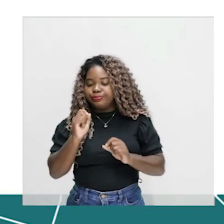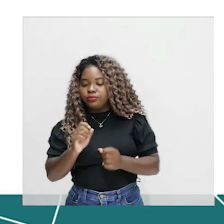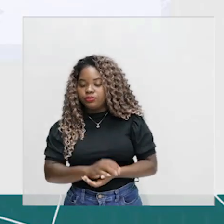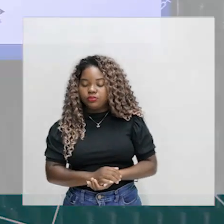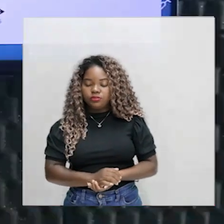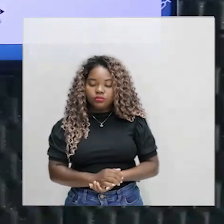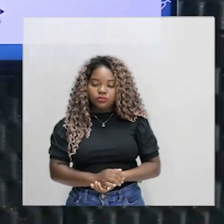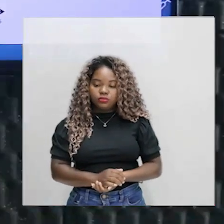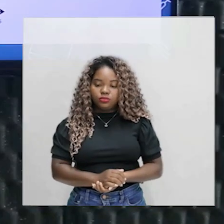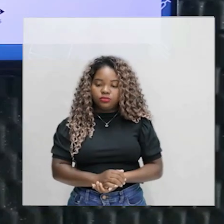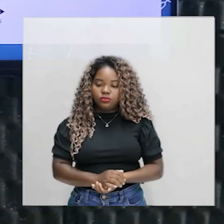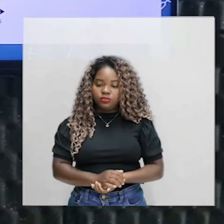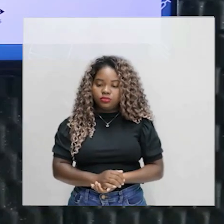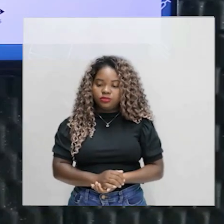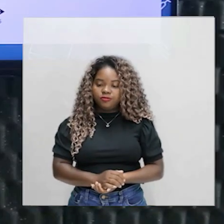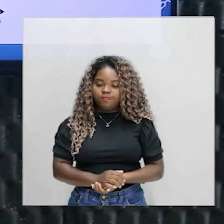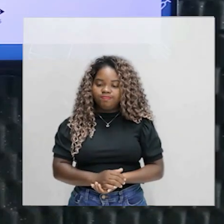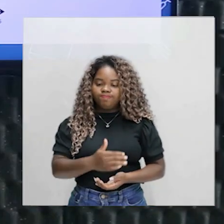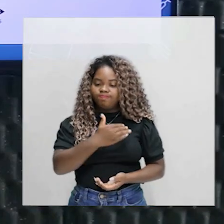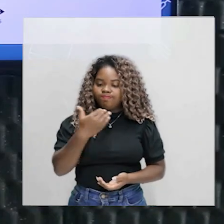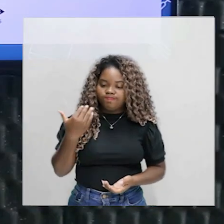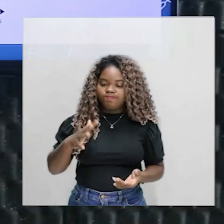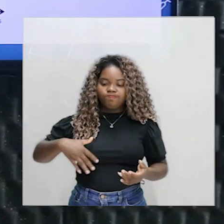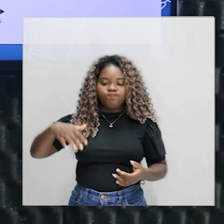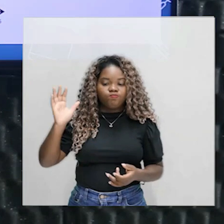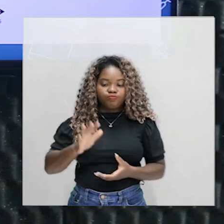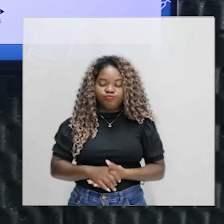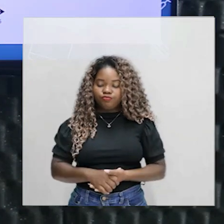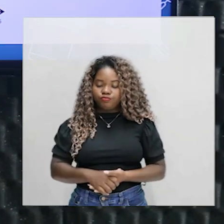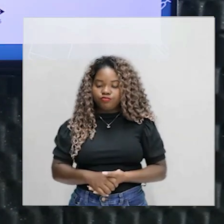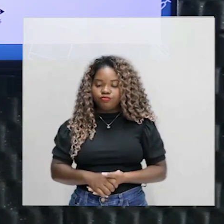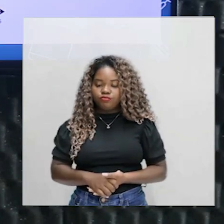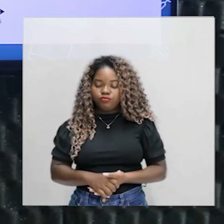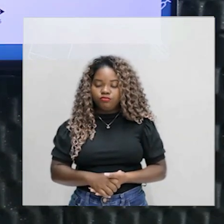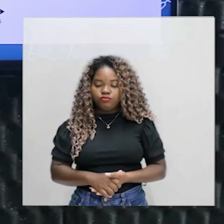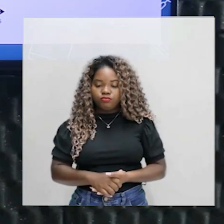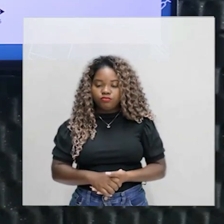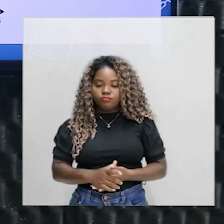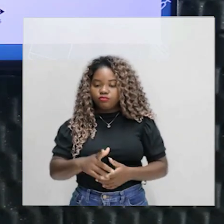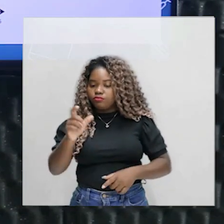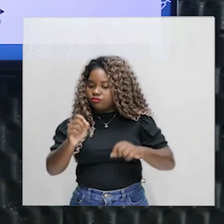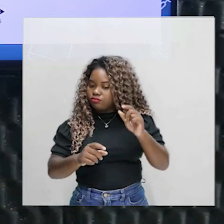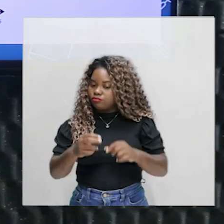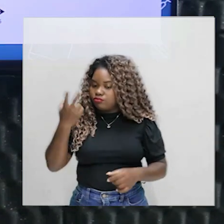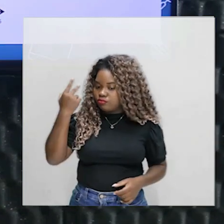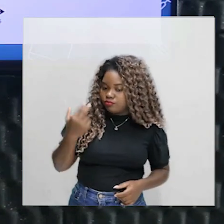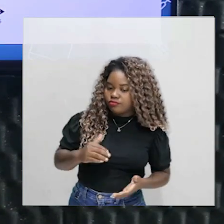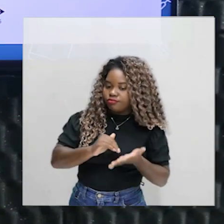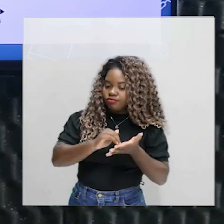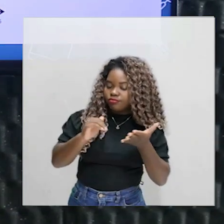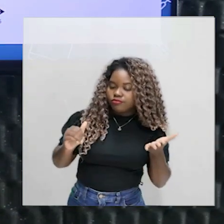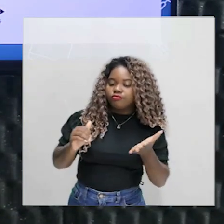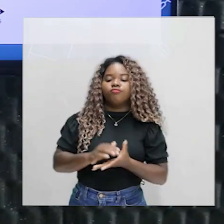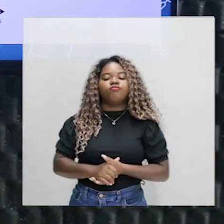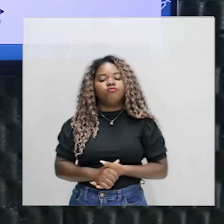os indivíduos que tinham maiores taxas de mortalidade Então nesse caso aqui ó a seleção natural eliminou os indivíduos